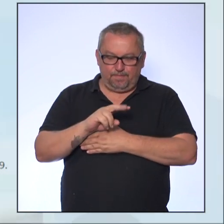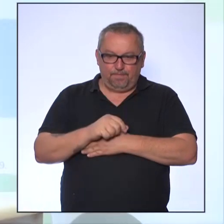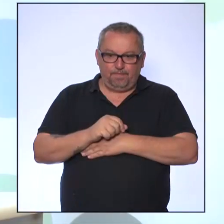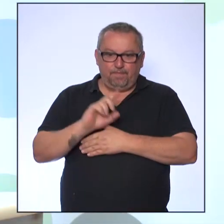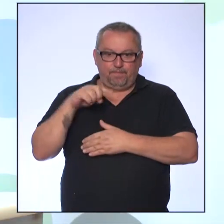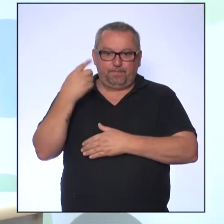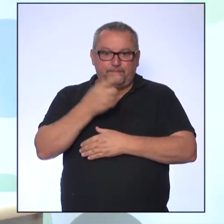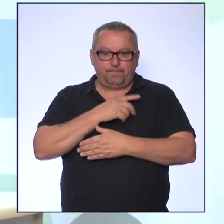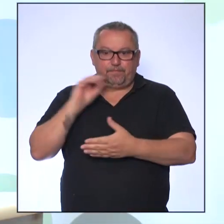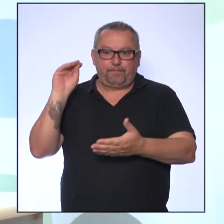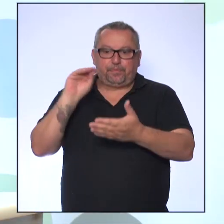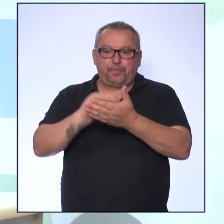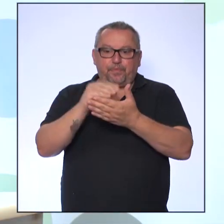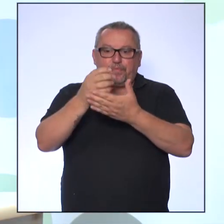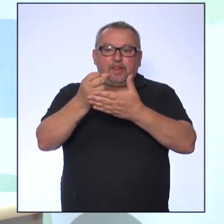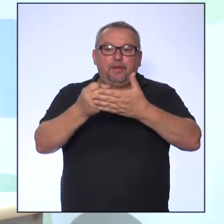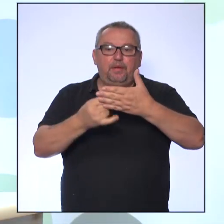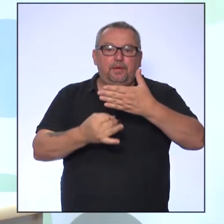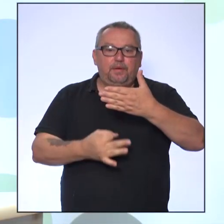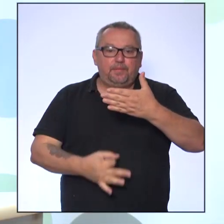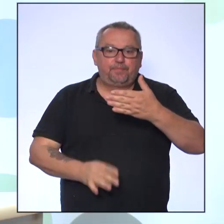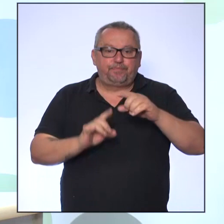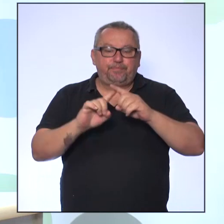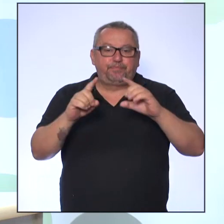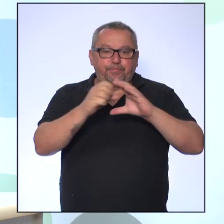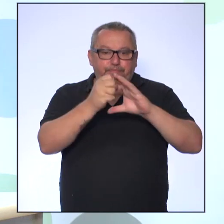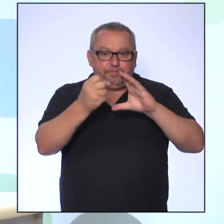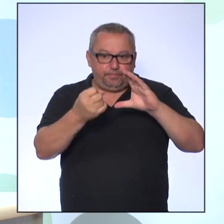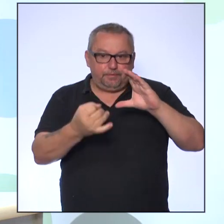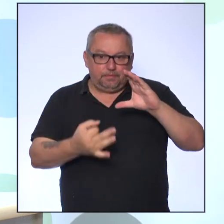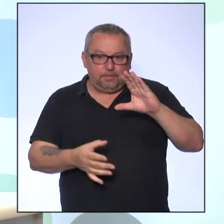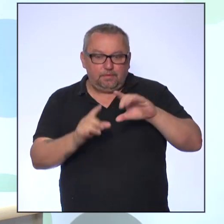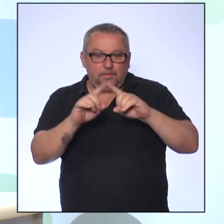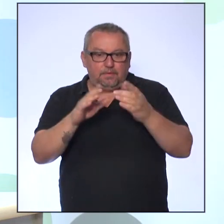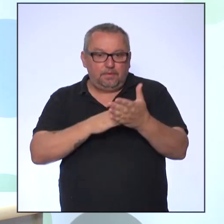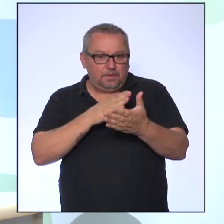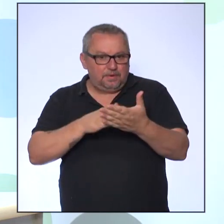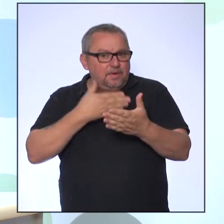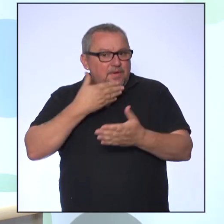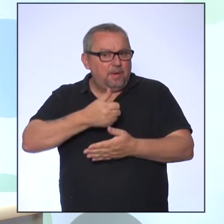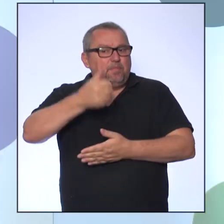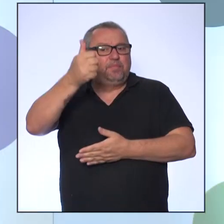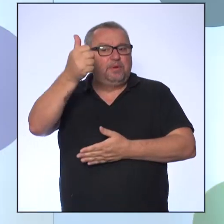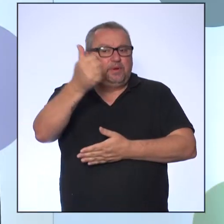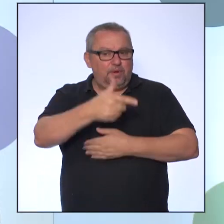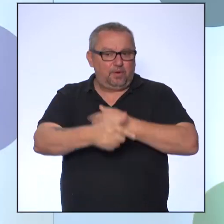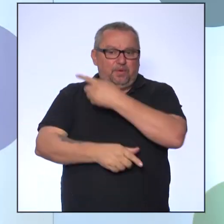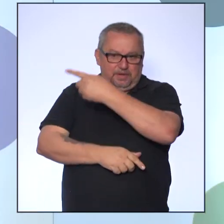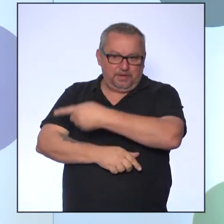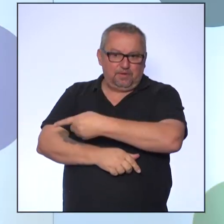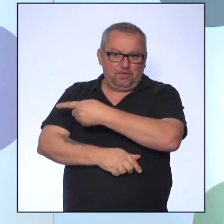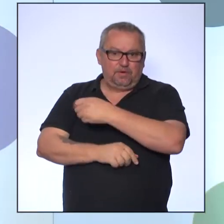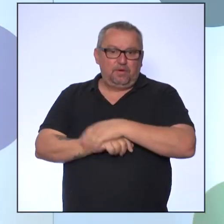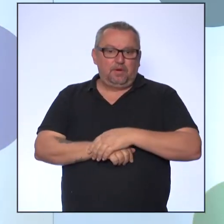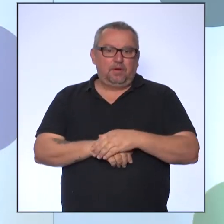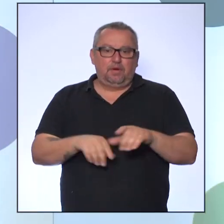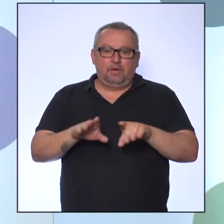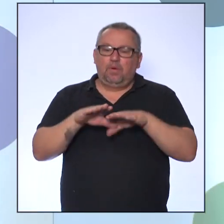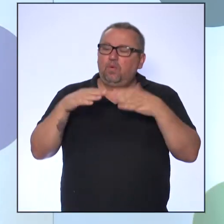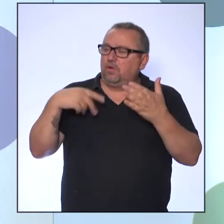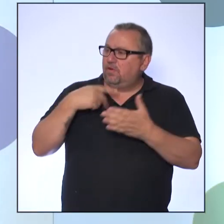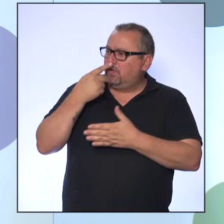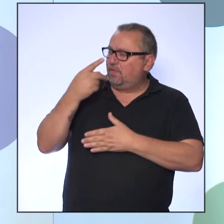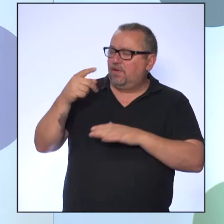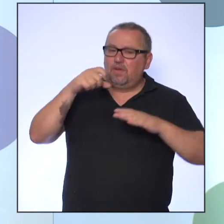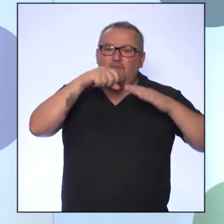Jonas, vamos colocar uma definição para vocês, mas no caderno do aluno tem até melhor explicado, né, Rafa? isso aí. Ô Jonas, quando me fala de